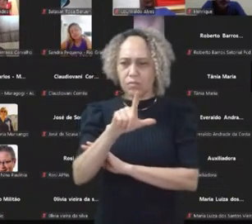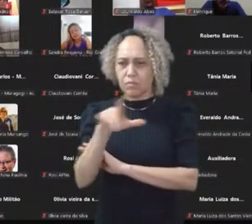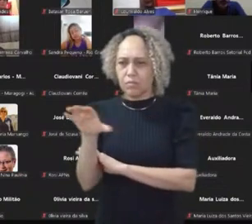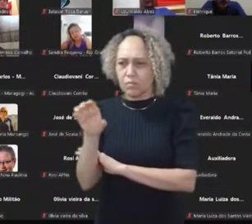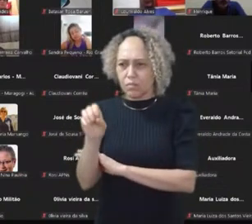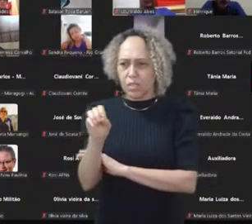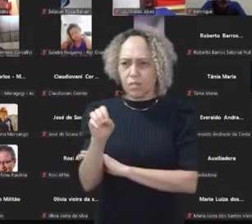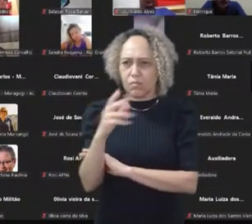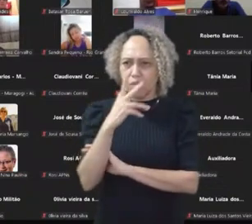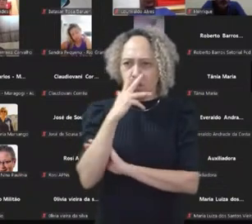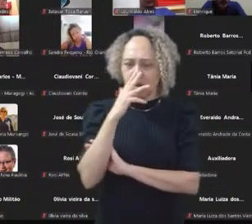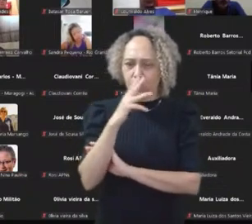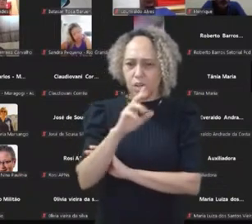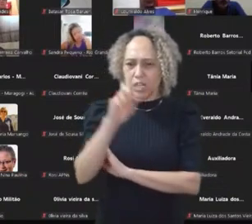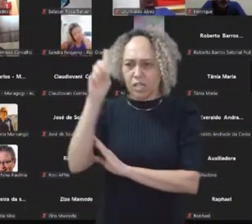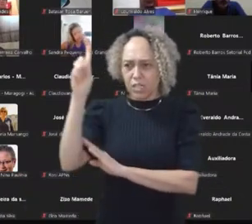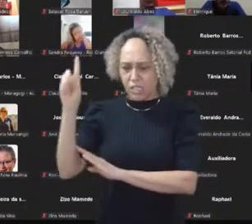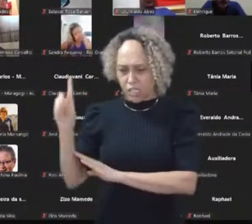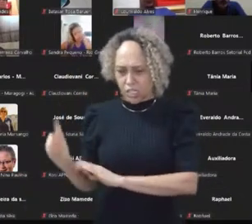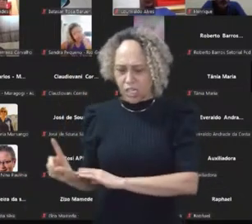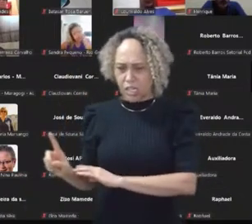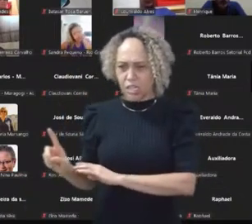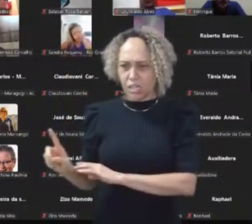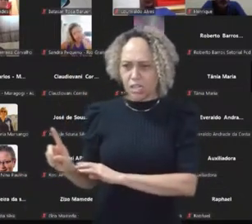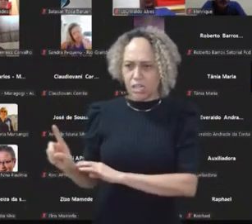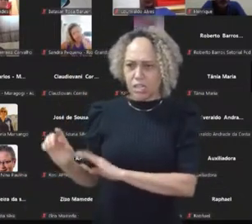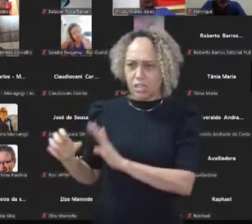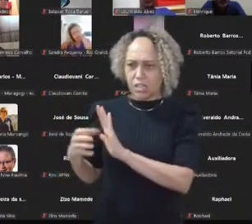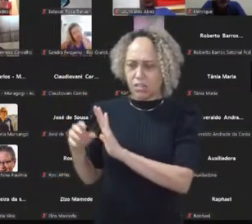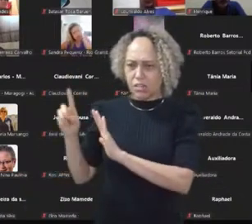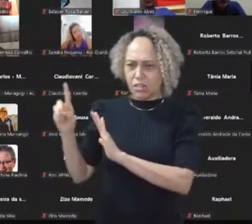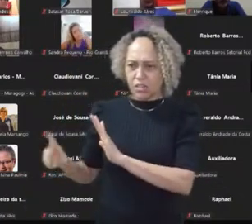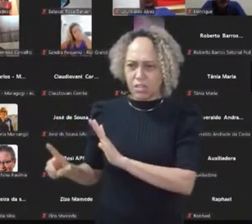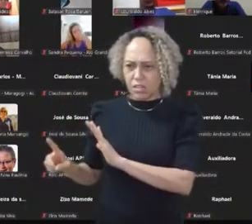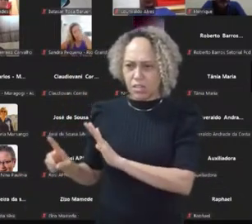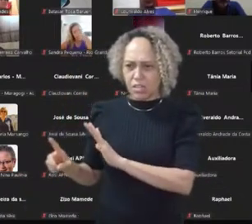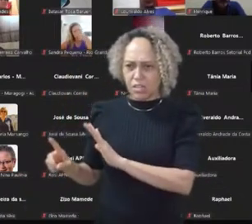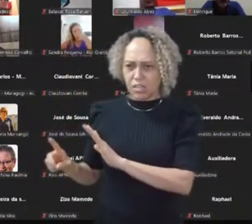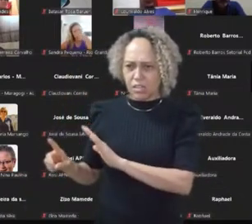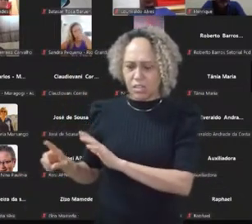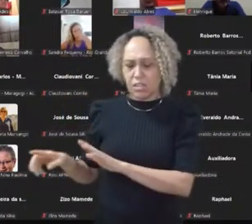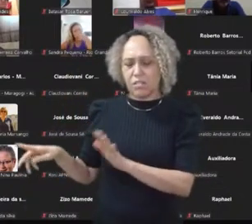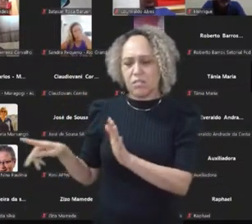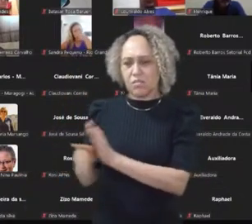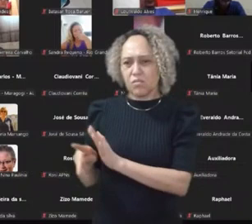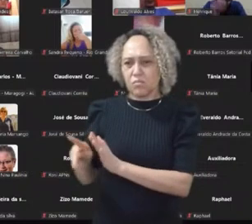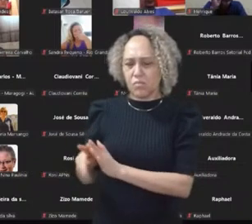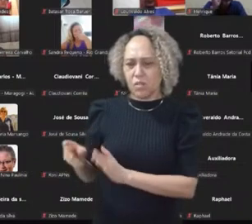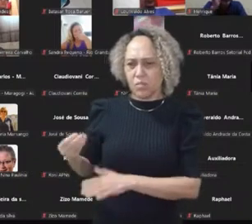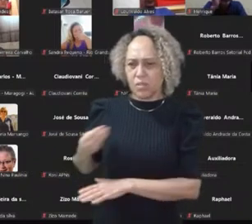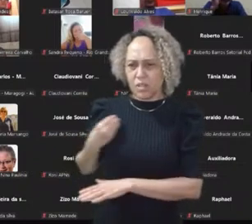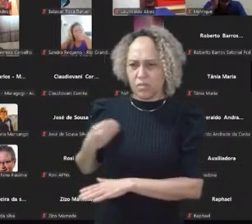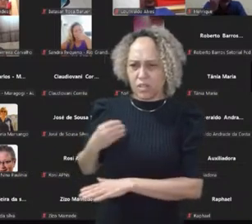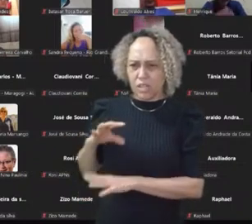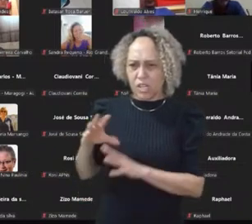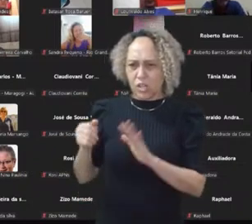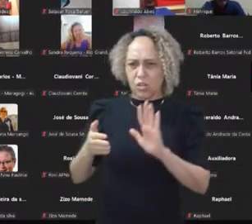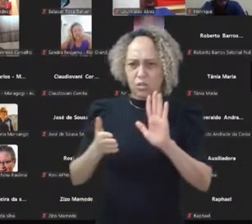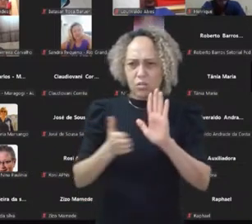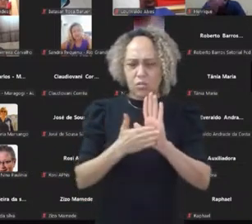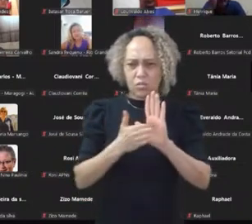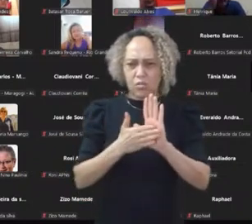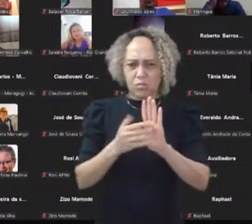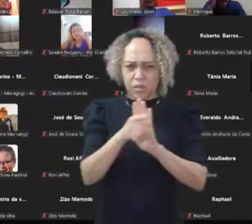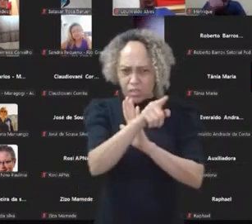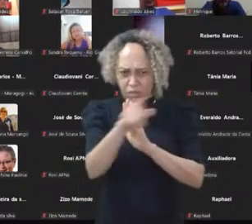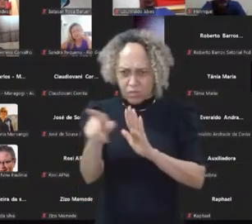direita mais do que promover algumas coisas e grande massificação ela também promove um estilo de vida todas as pautas que Você levantou e todas as pautas que